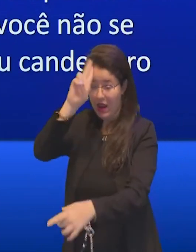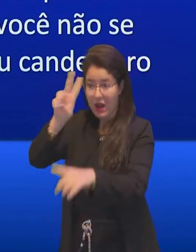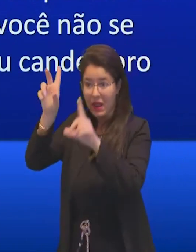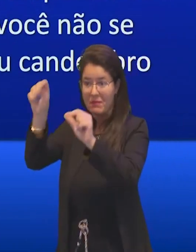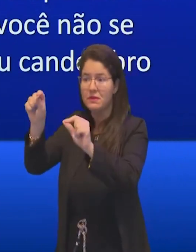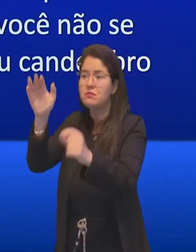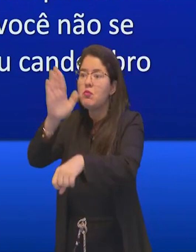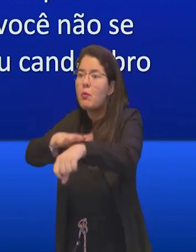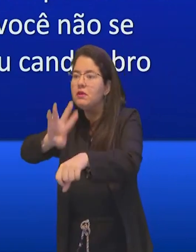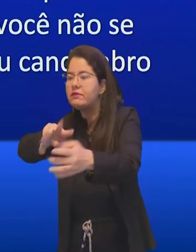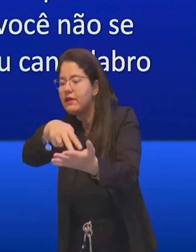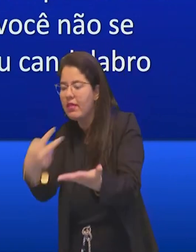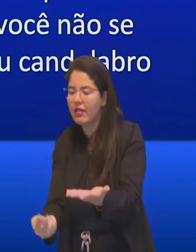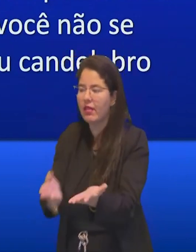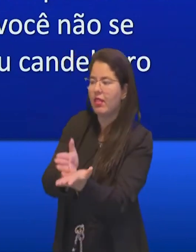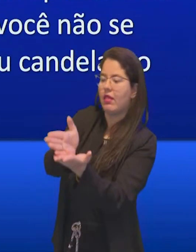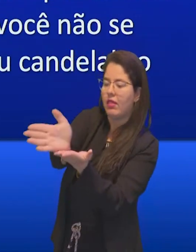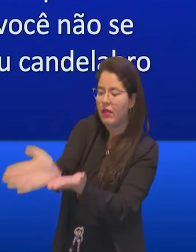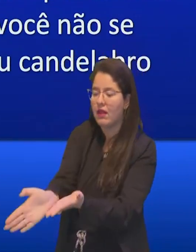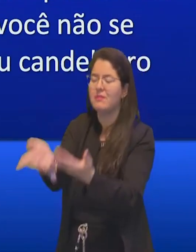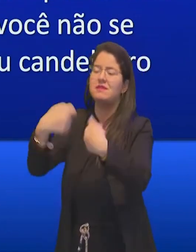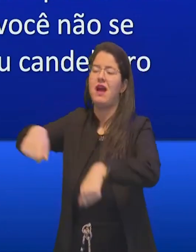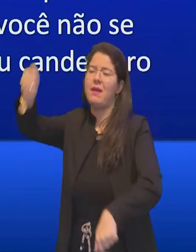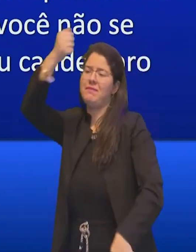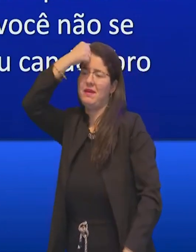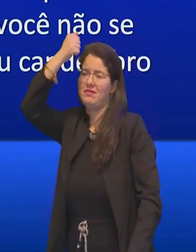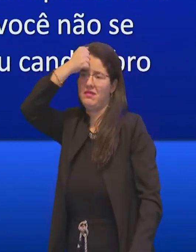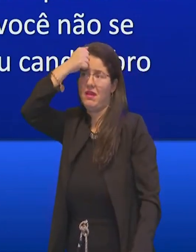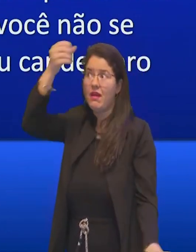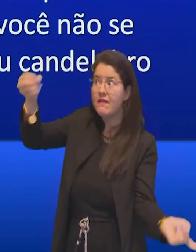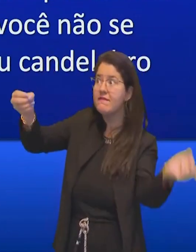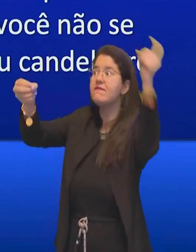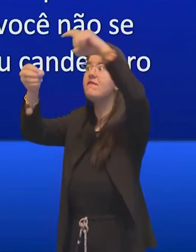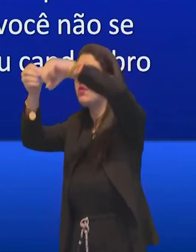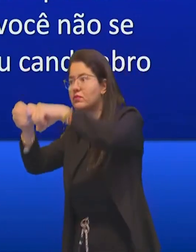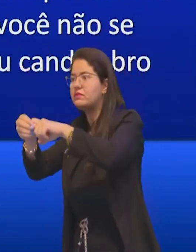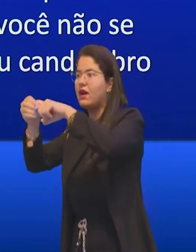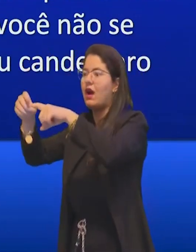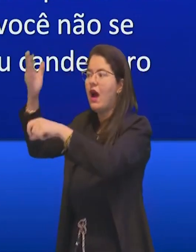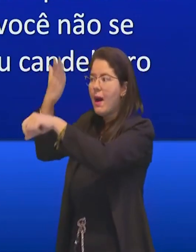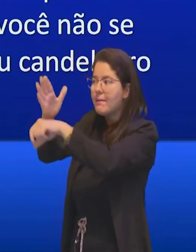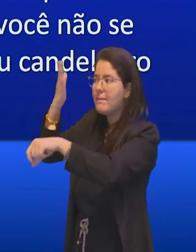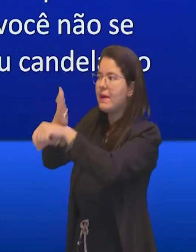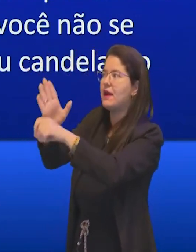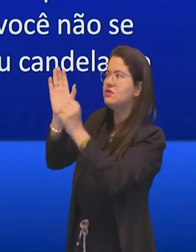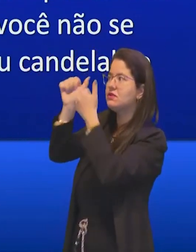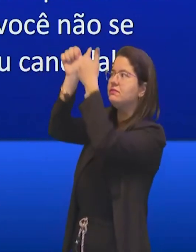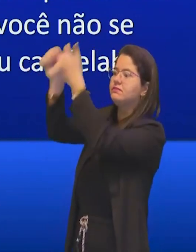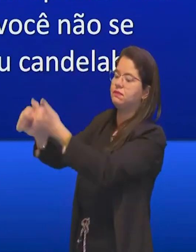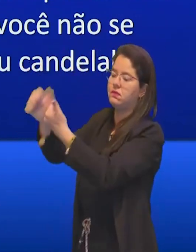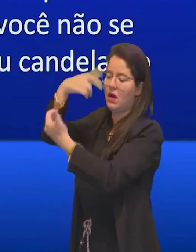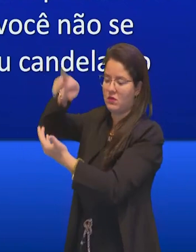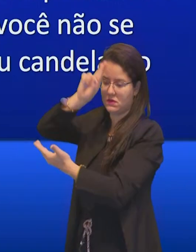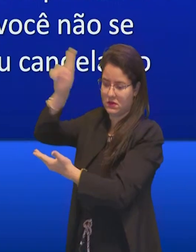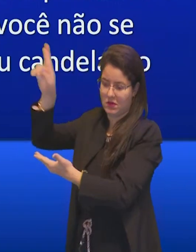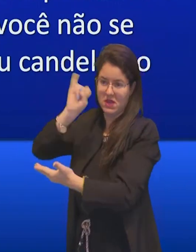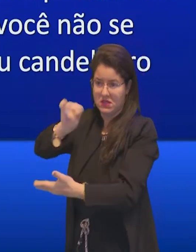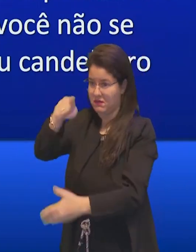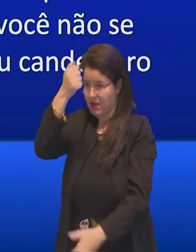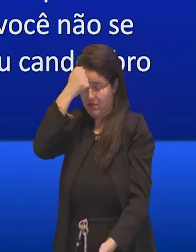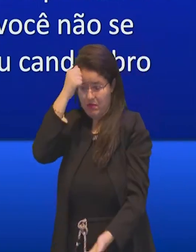você caiu. Arrependa-se e volte à prática das primeiras obras. Se você não